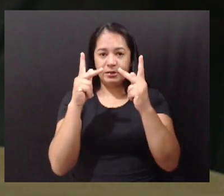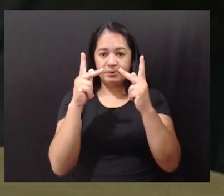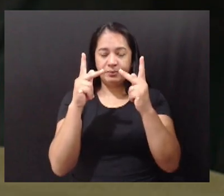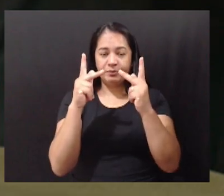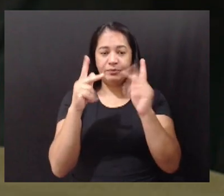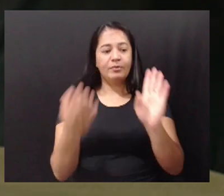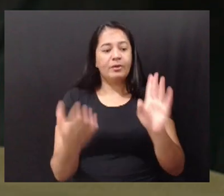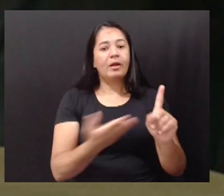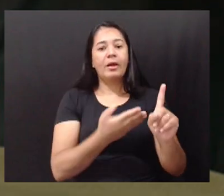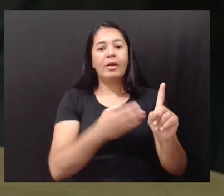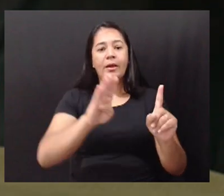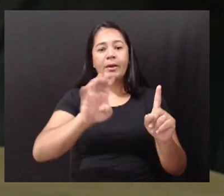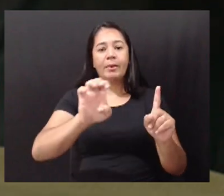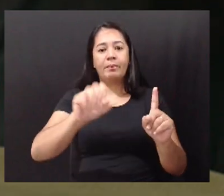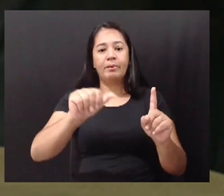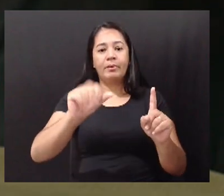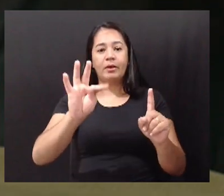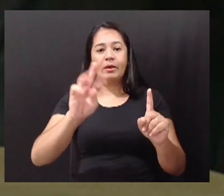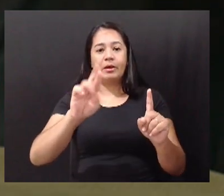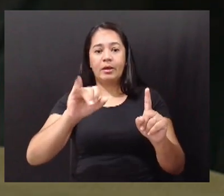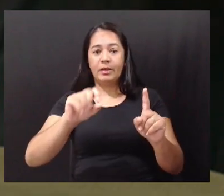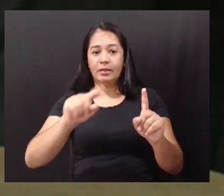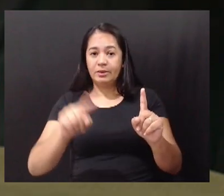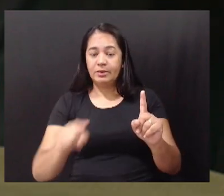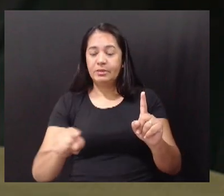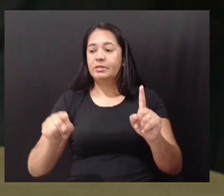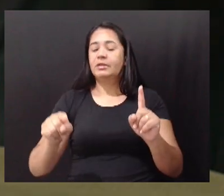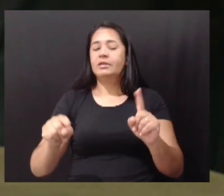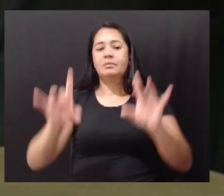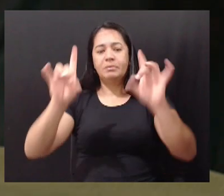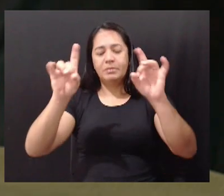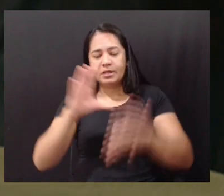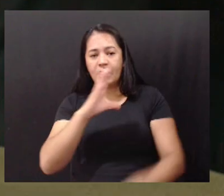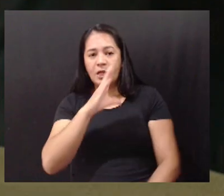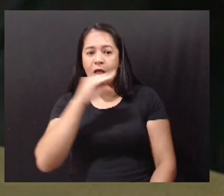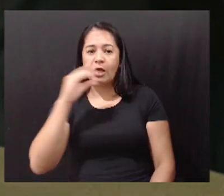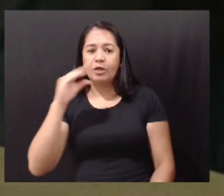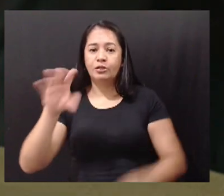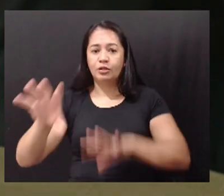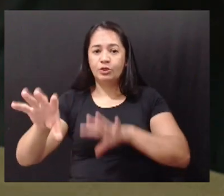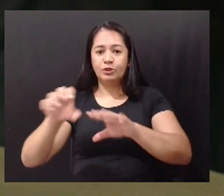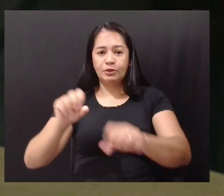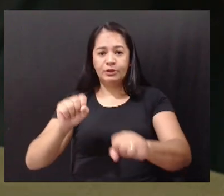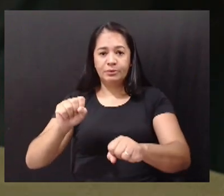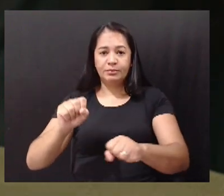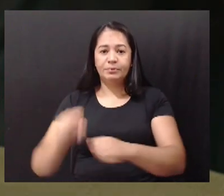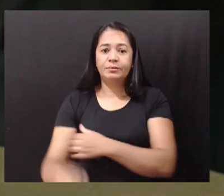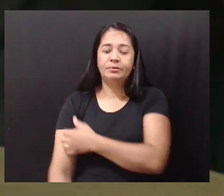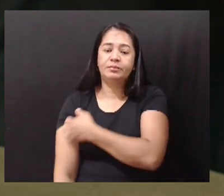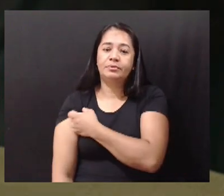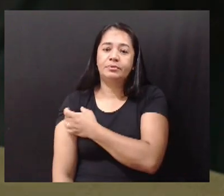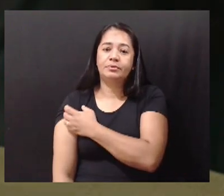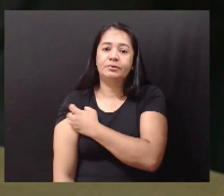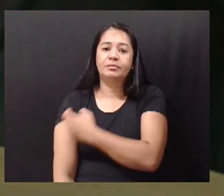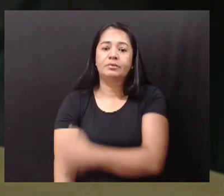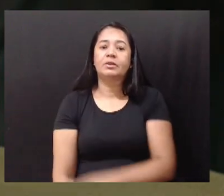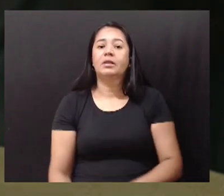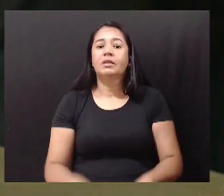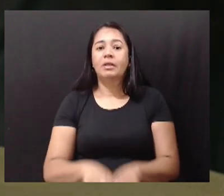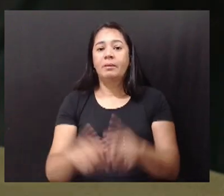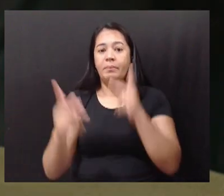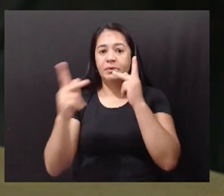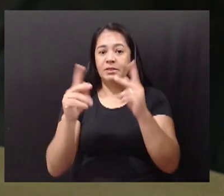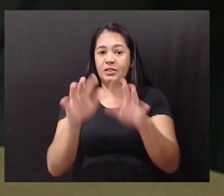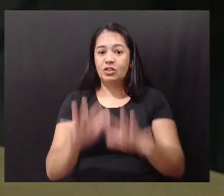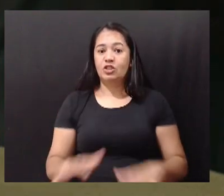Schau. Ela é especialista em psiquiatria da infância e adolescência, formada pela Unifesp, com residência em psiquiatria geral e em psiquiatria